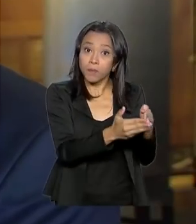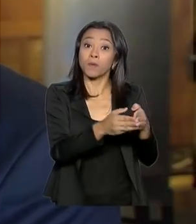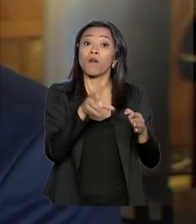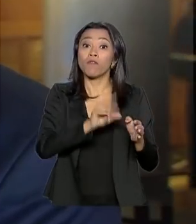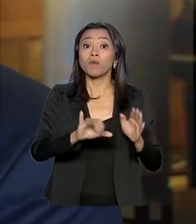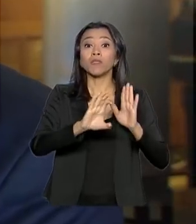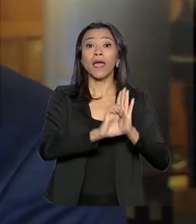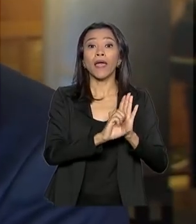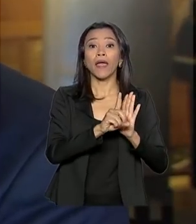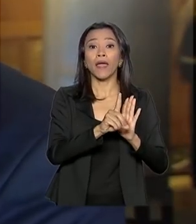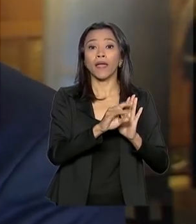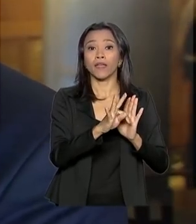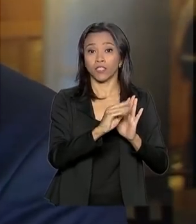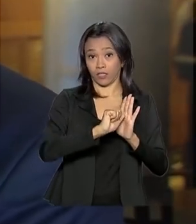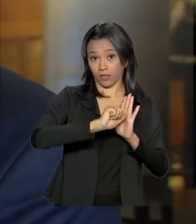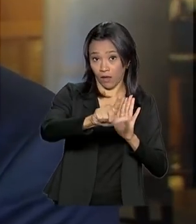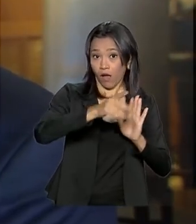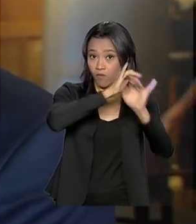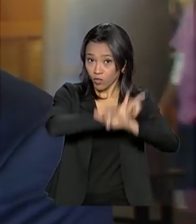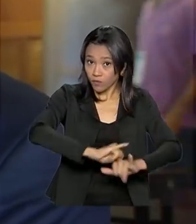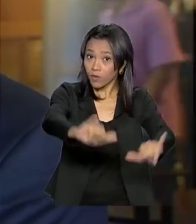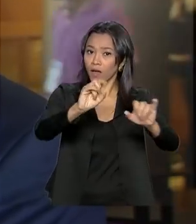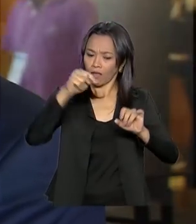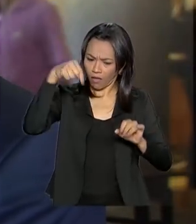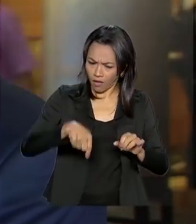edital ainda essa semana, já na semana que vem.